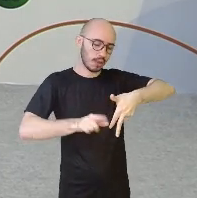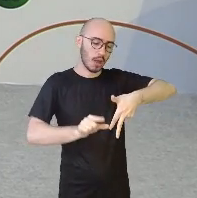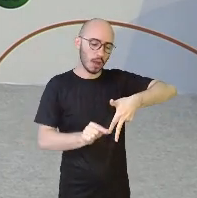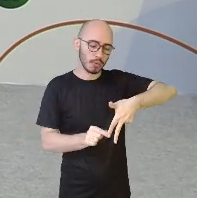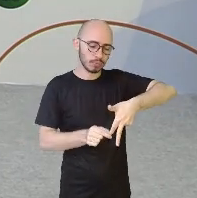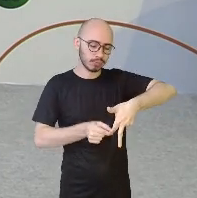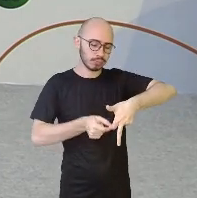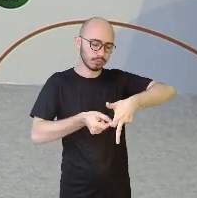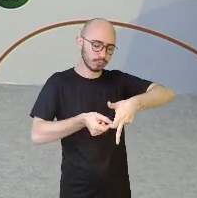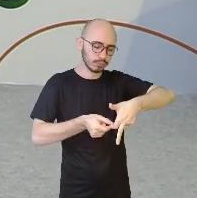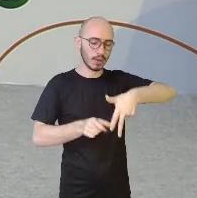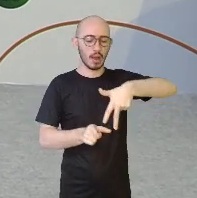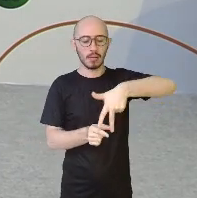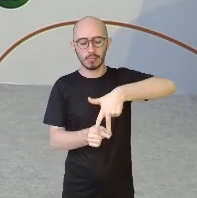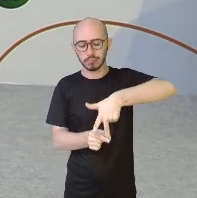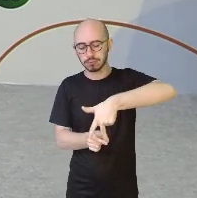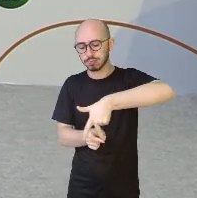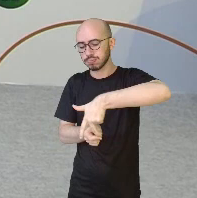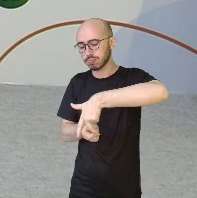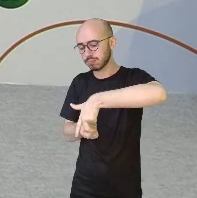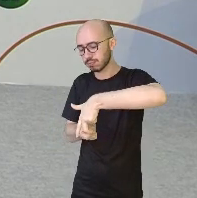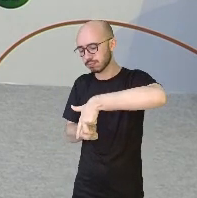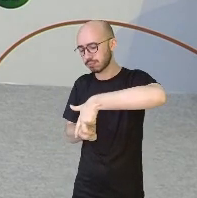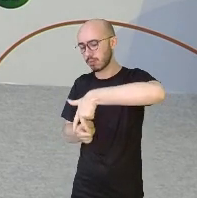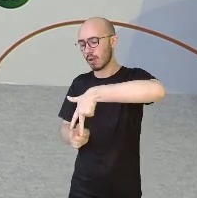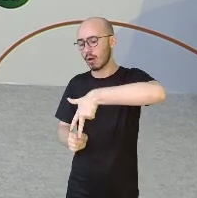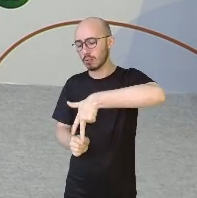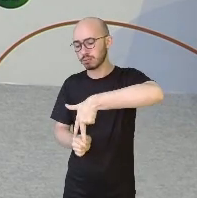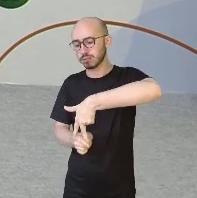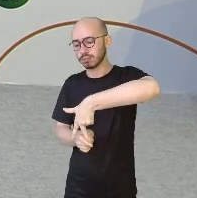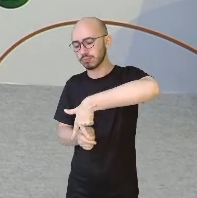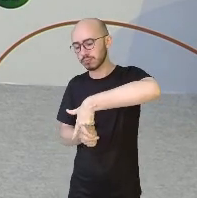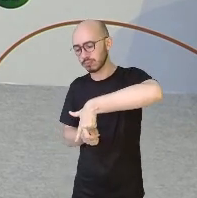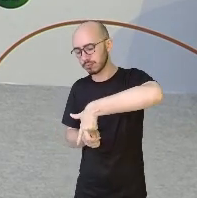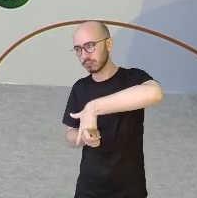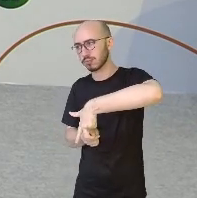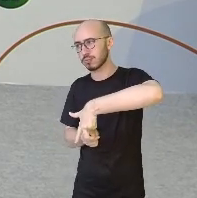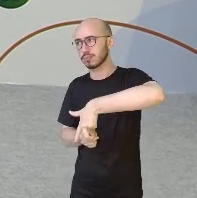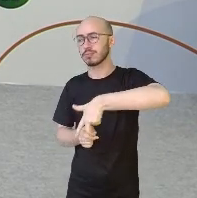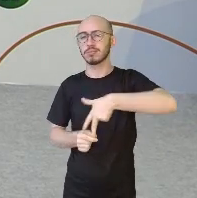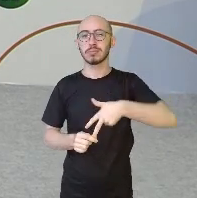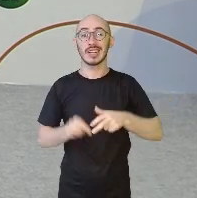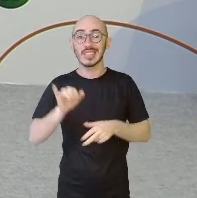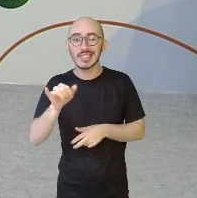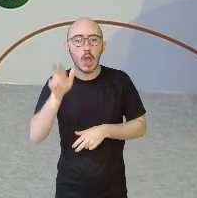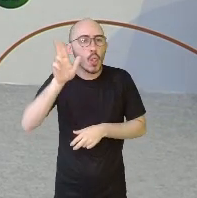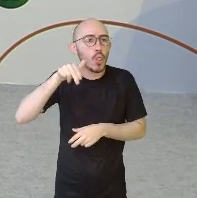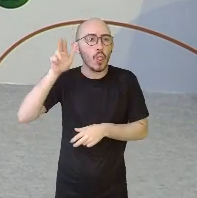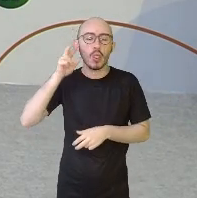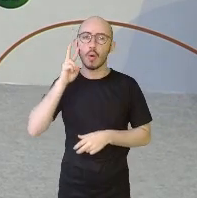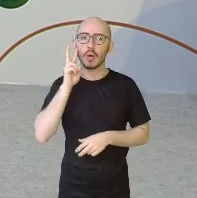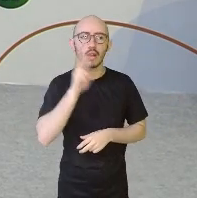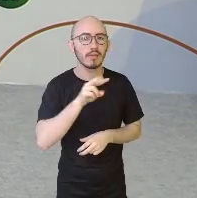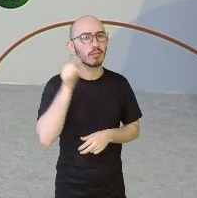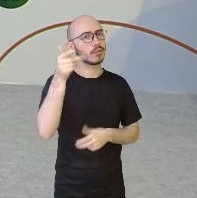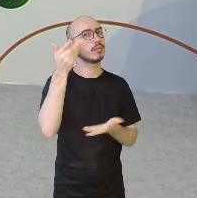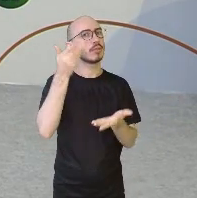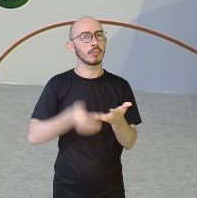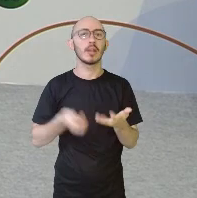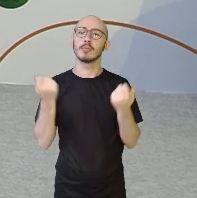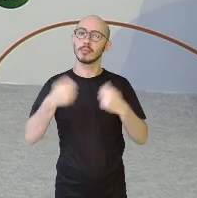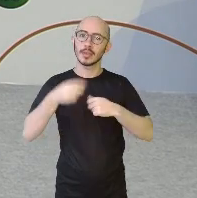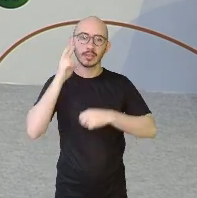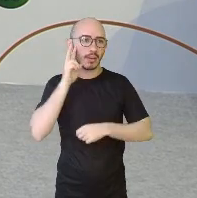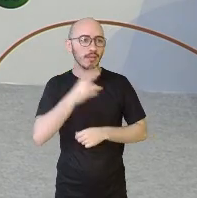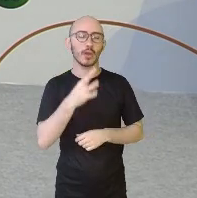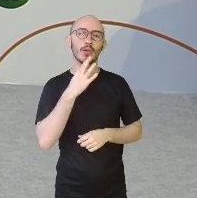puxa aqui atrás. Se você nunca entrou numa roda de capoeira, nunca viu esse movimento, Eu não acredito, você está perdendo. E